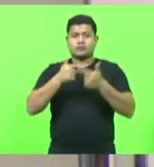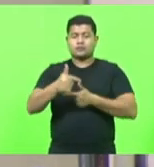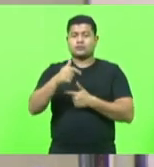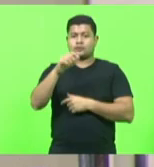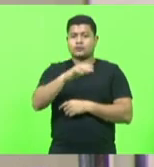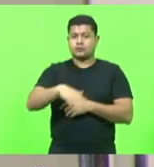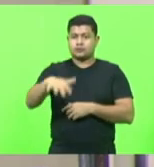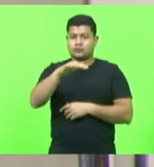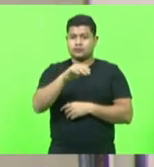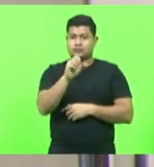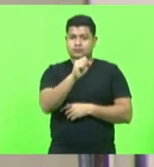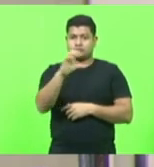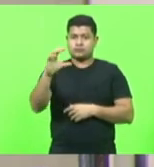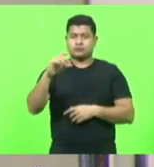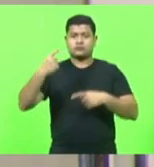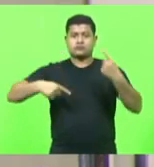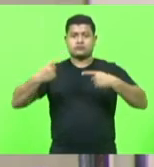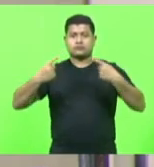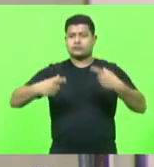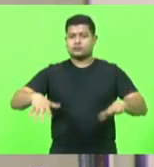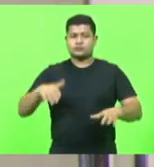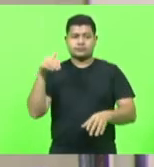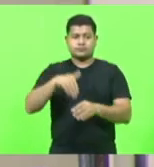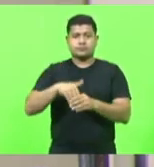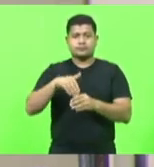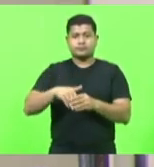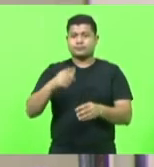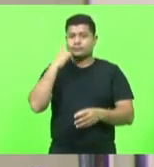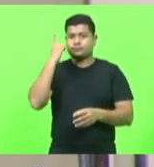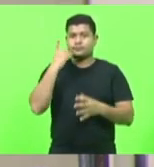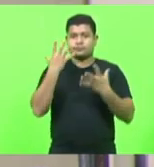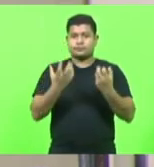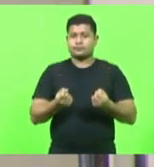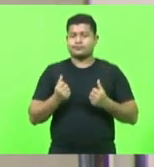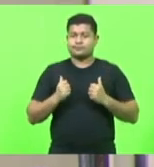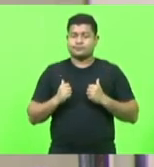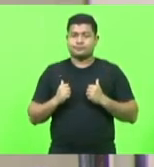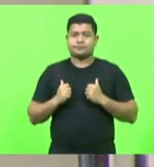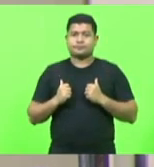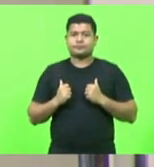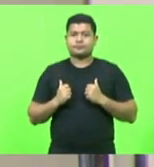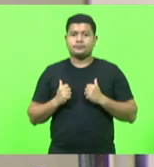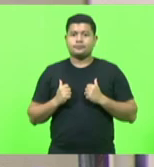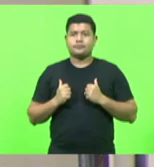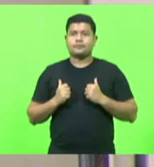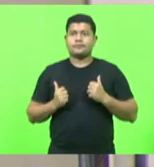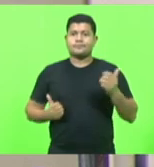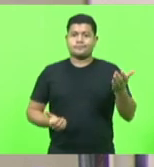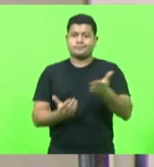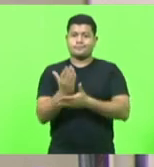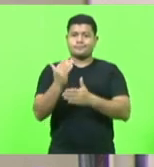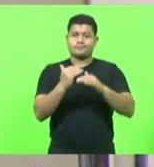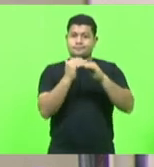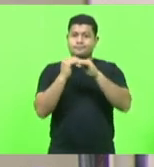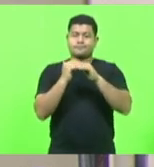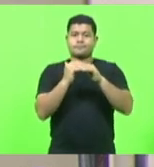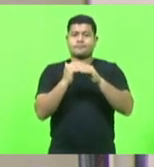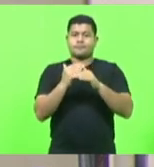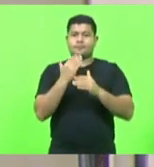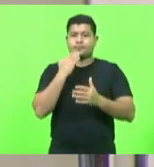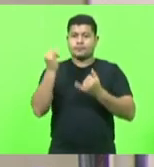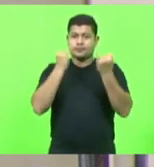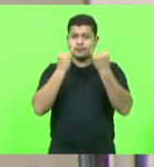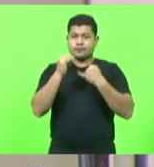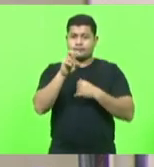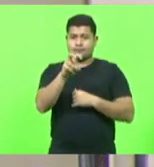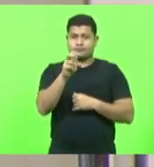discussão. Não havendo quem queira discutir, em votação, deputados que aprovam, permaneçam como se encontram. Aprovado por unanimidade. Pedido de